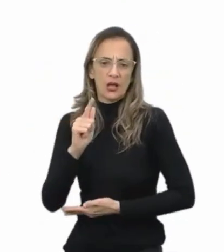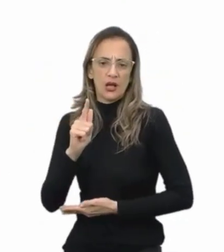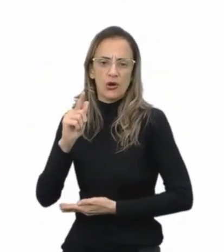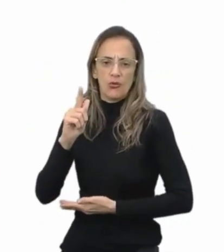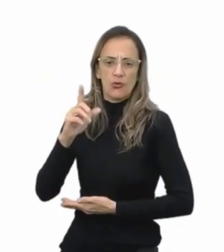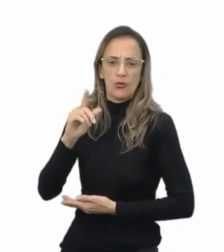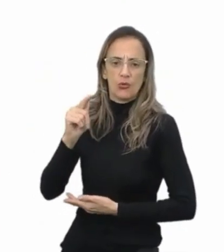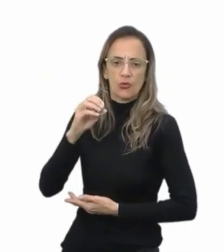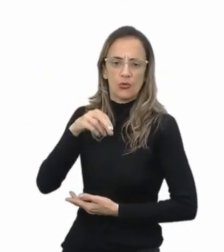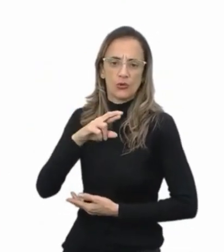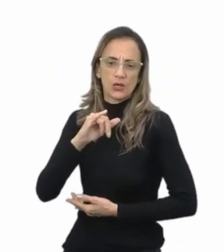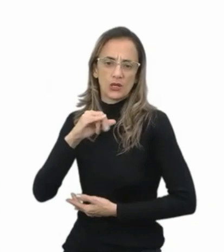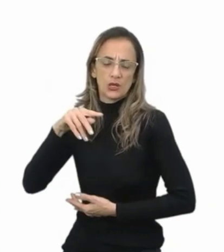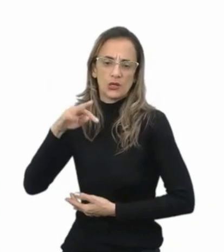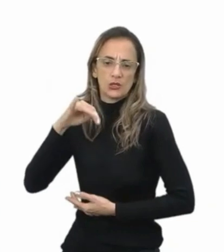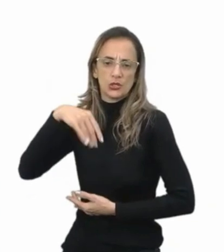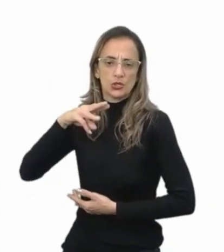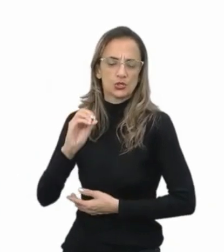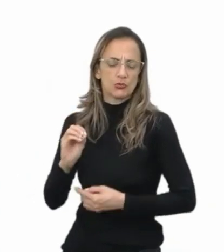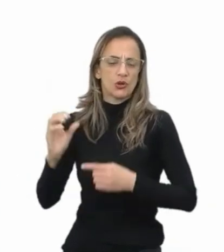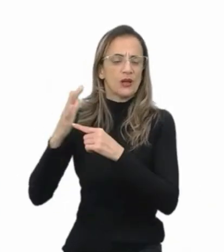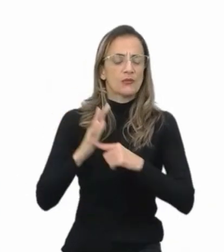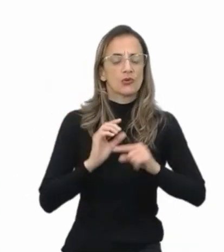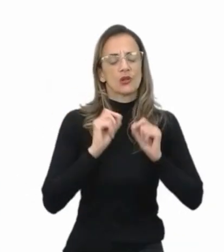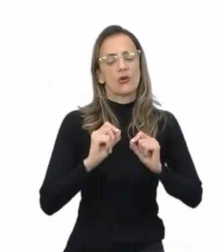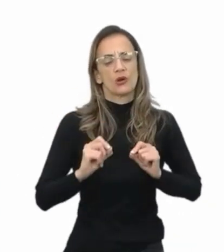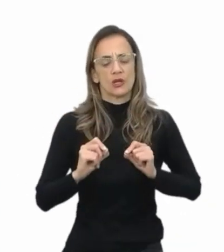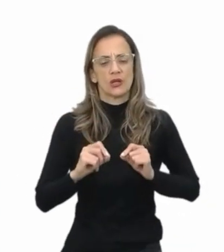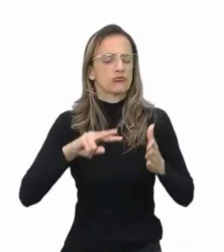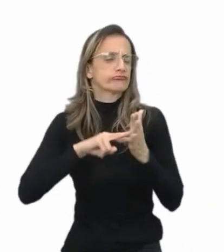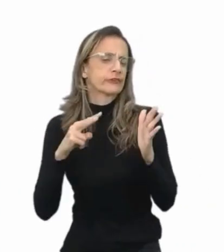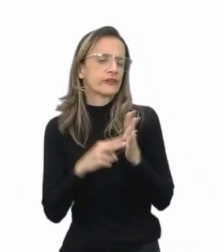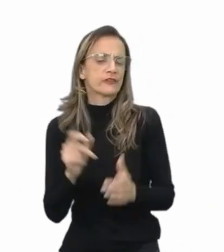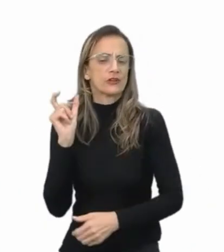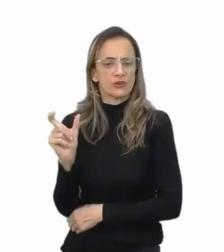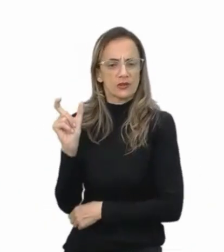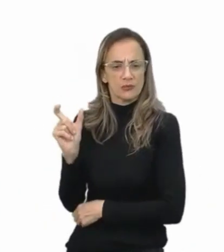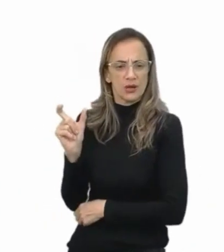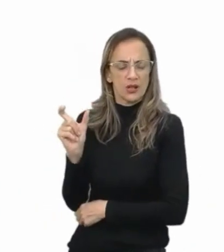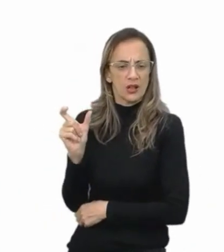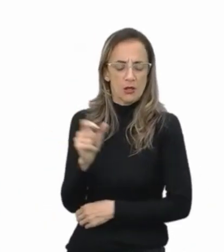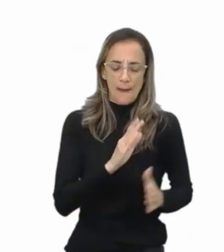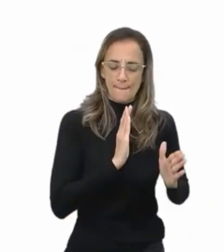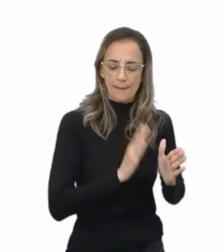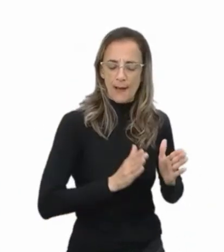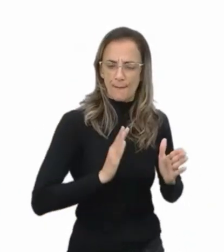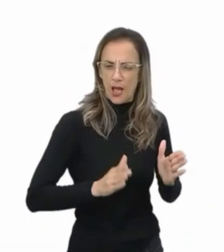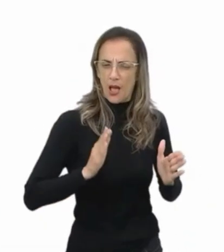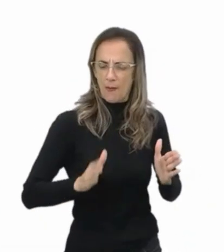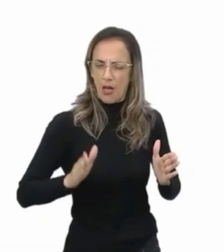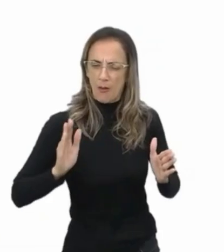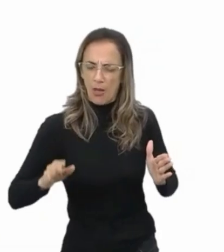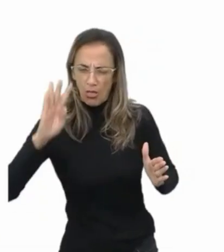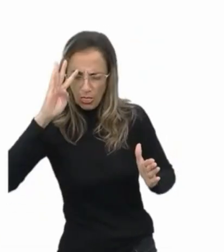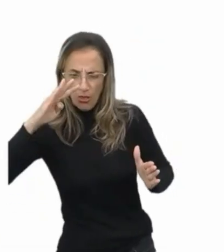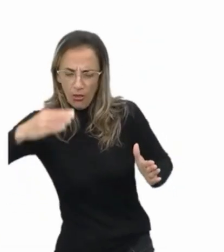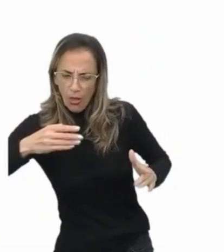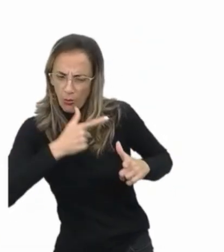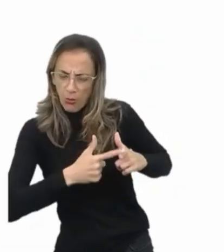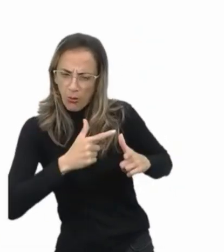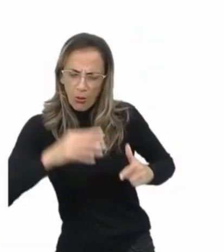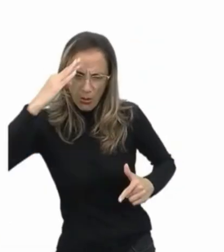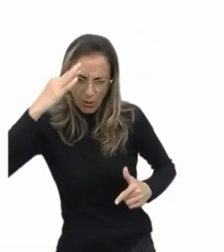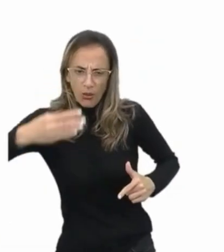vão trazer para nós, e a gente pode mostrar para o estudante o que é um algoritmo. O algoritmo é um passo a passo para a tomada de decisões, para resolver problemas.